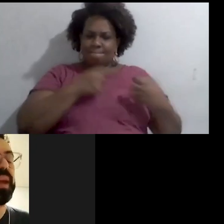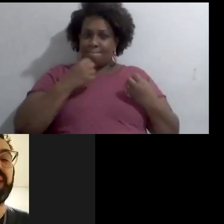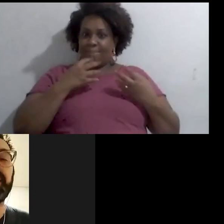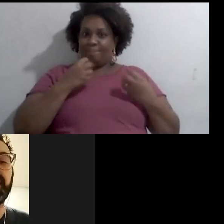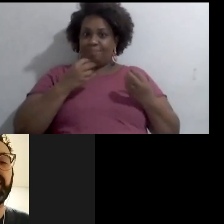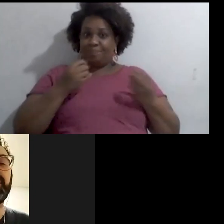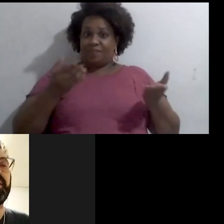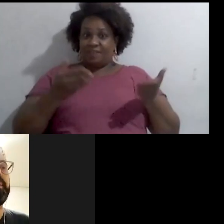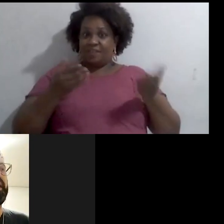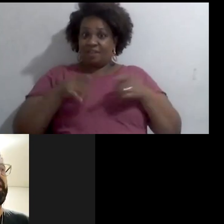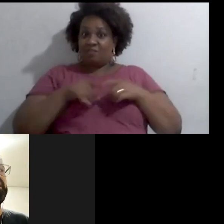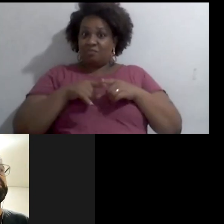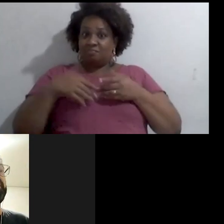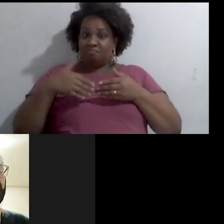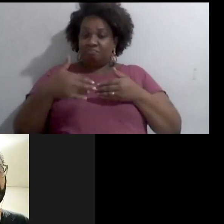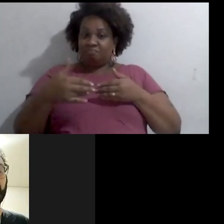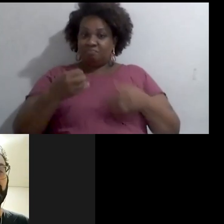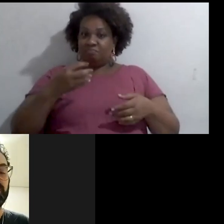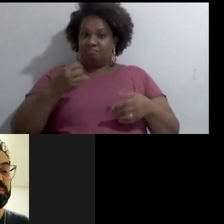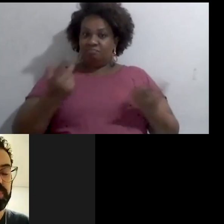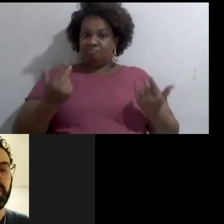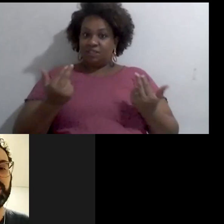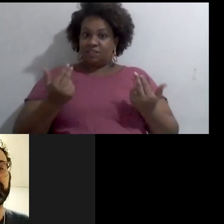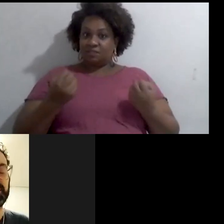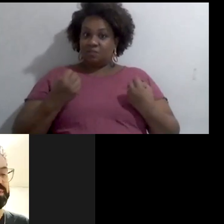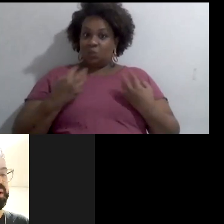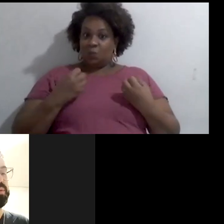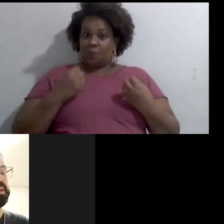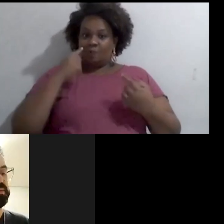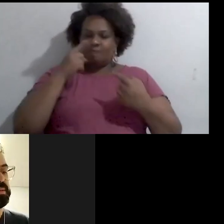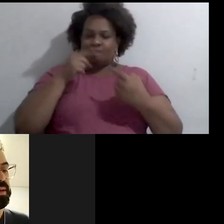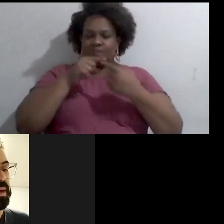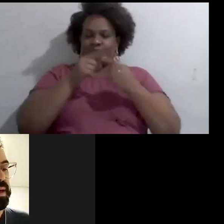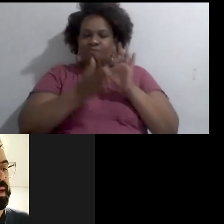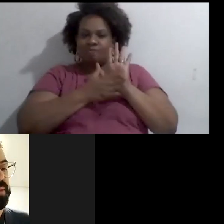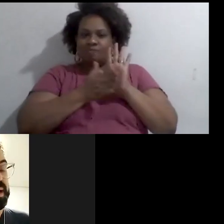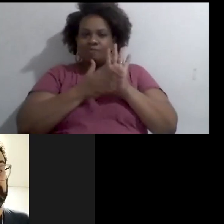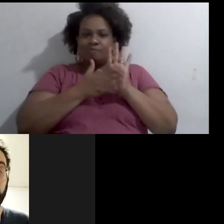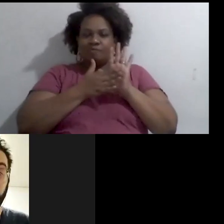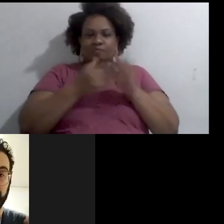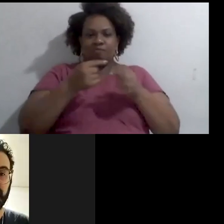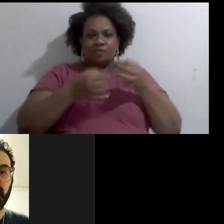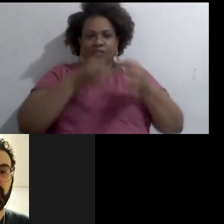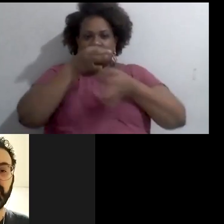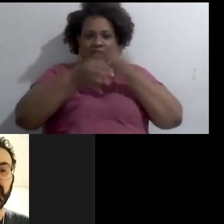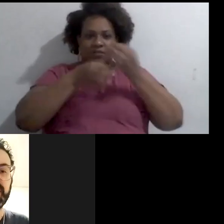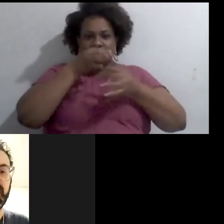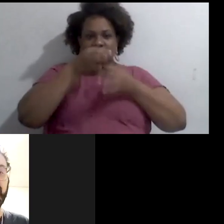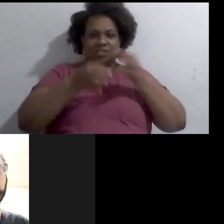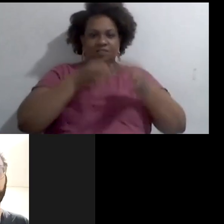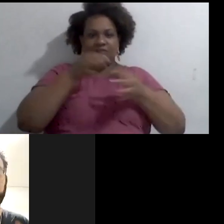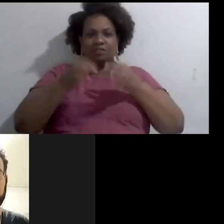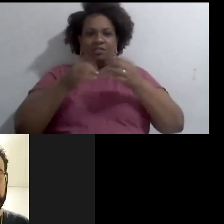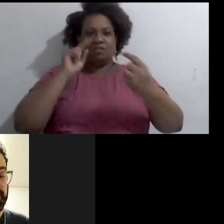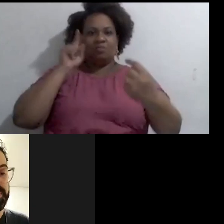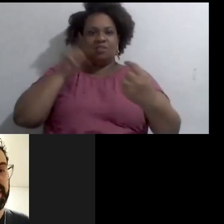agora também, ele está caminhando da mesma forma, com propostas, com argumentações bacanas, porque eu acho que qualquer política ela